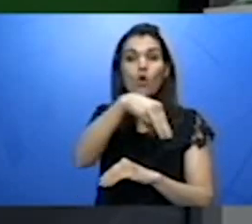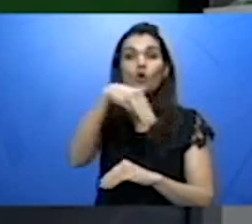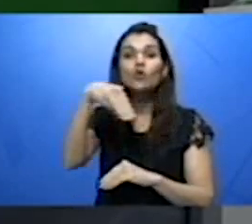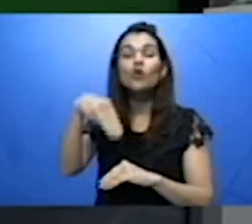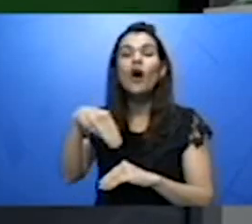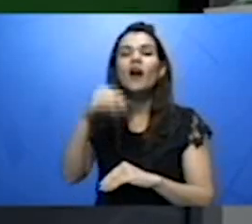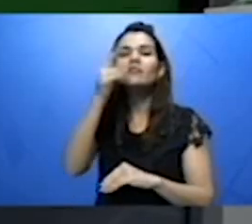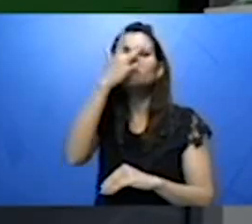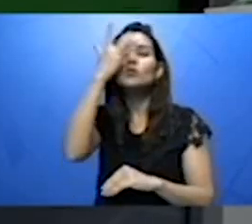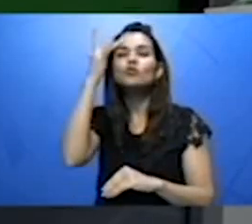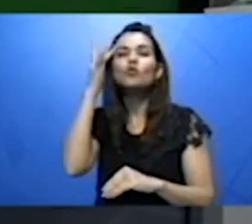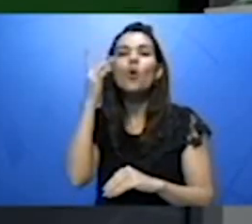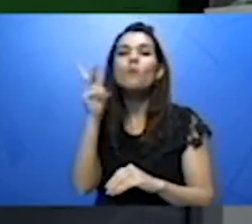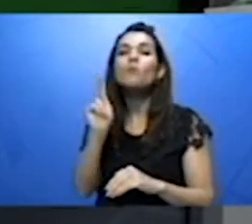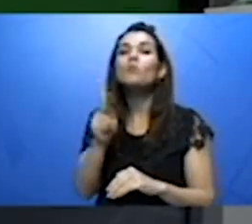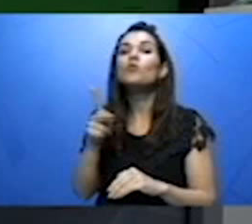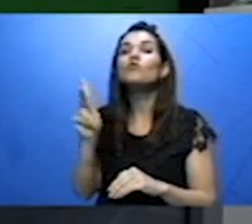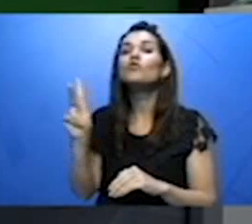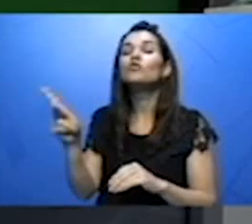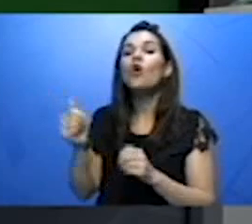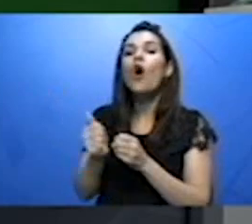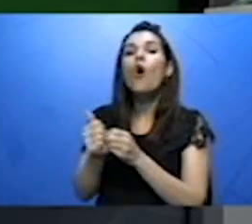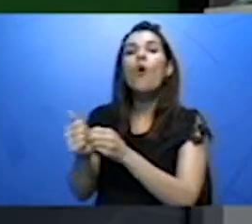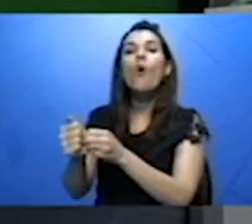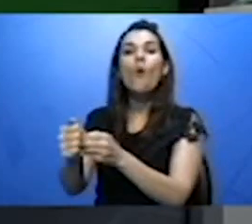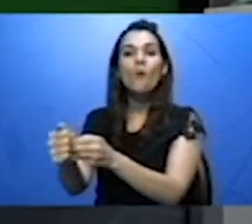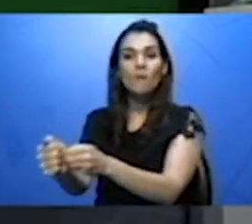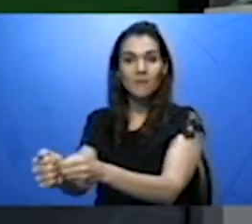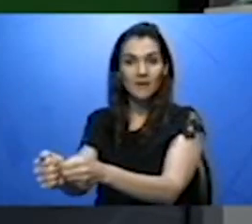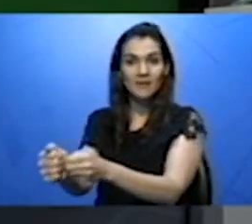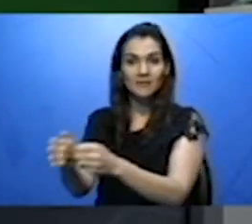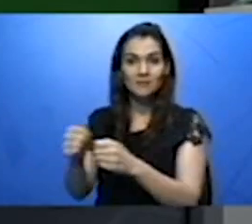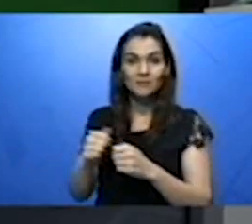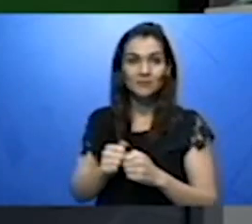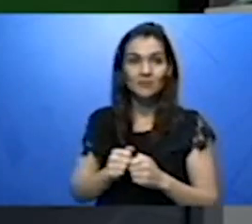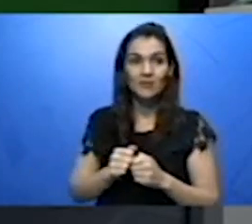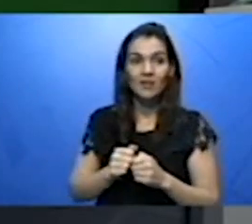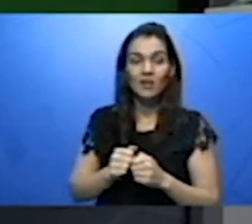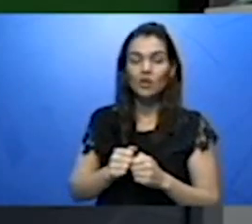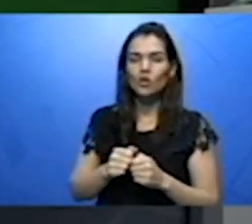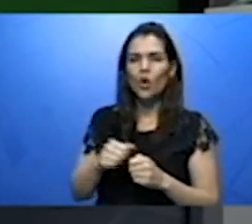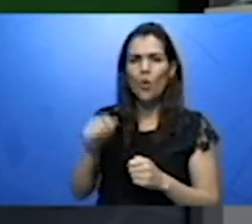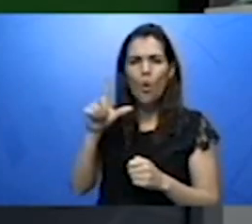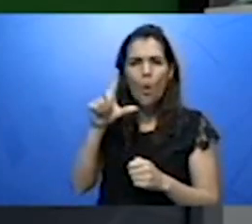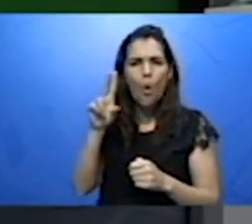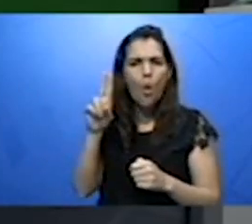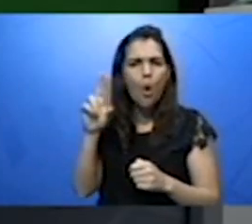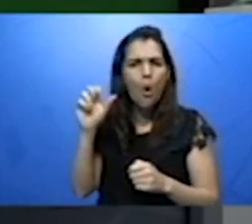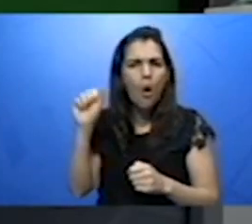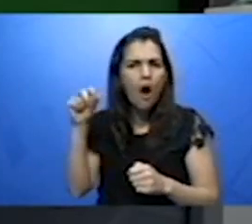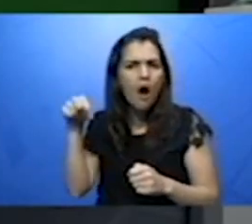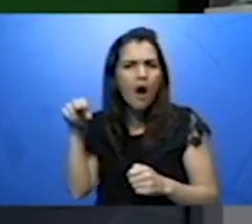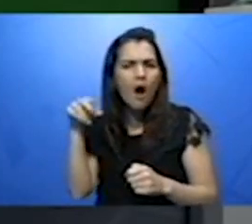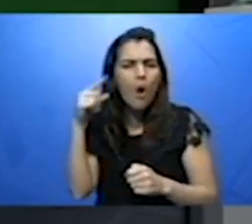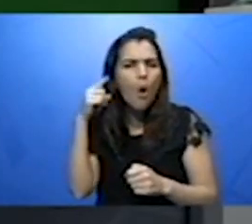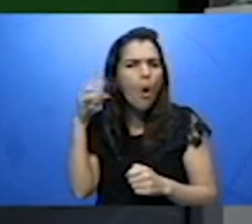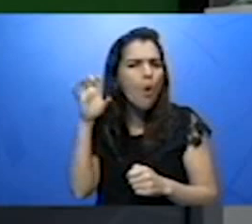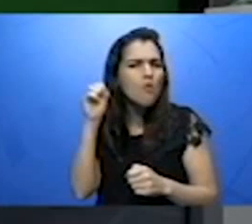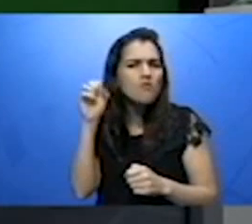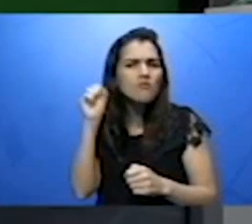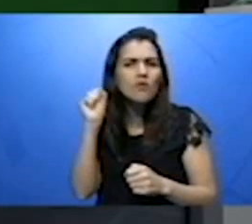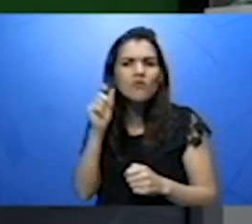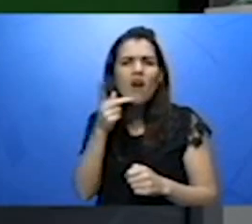os professores e as pessoas que usa acompanham A então volante sua turma ouviram atentamente os